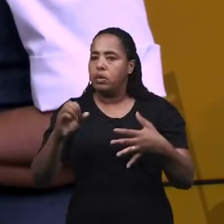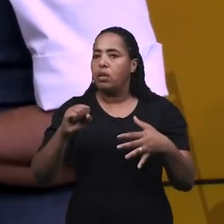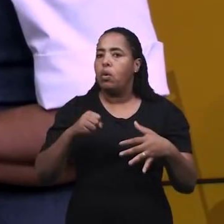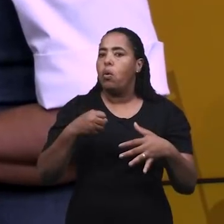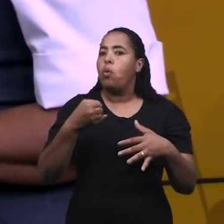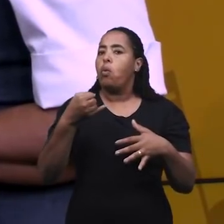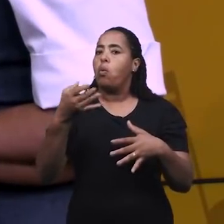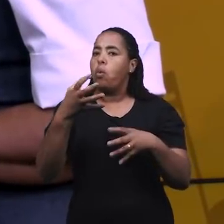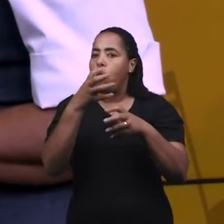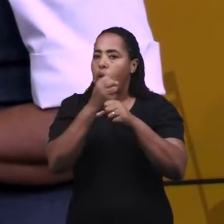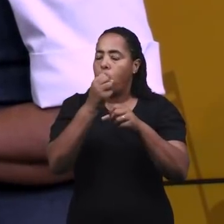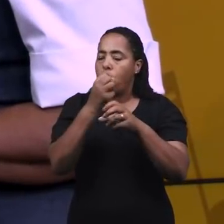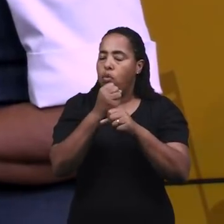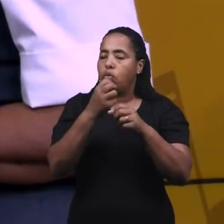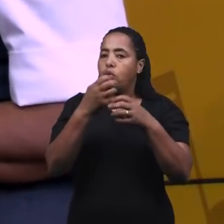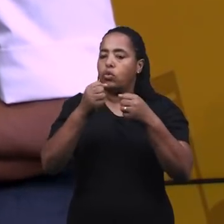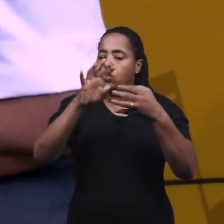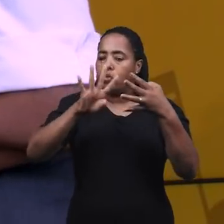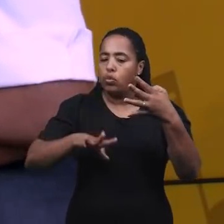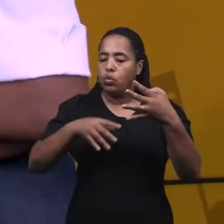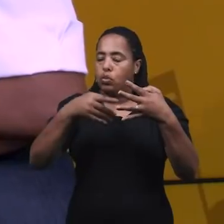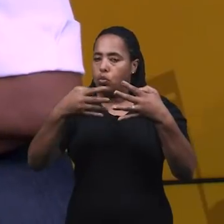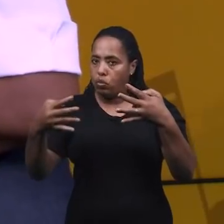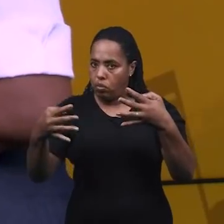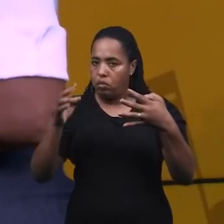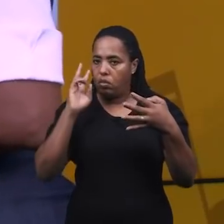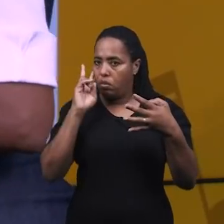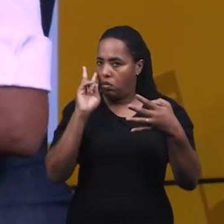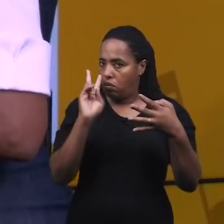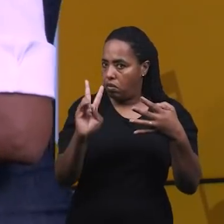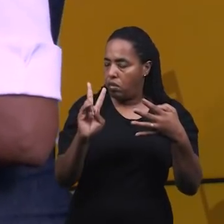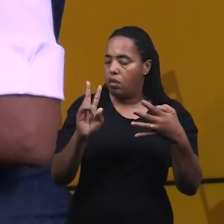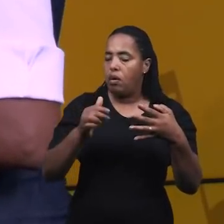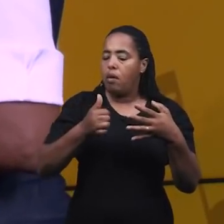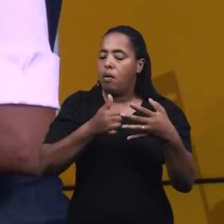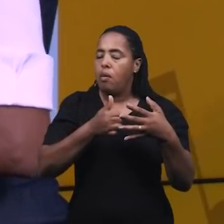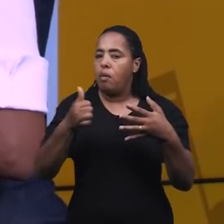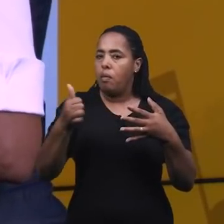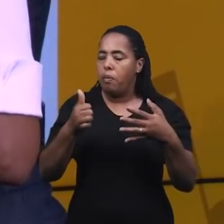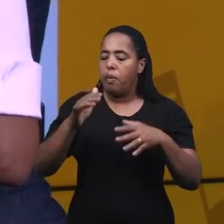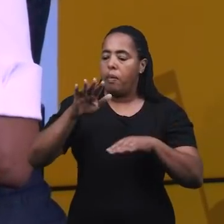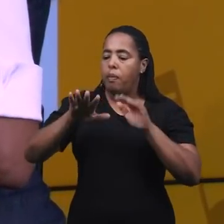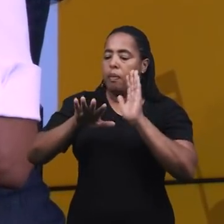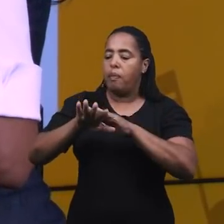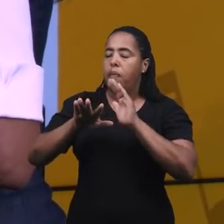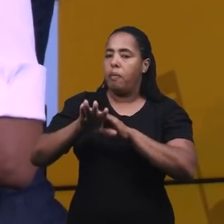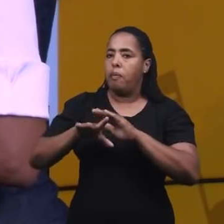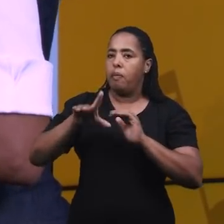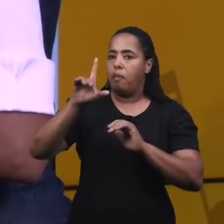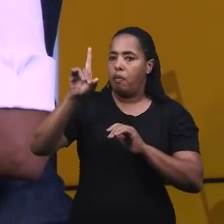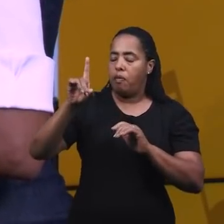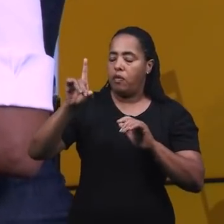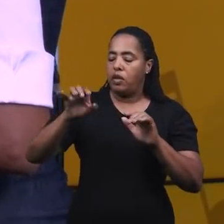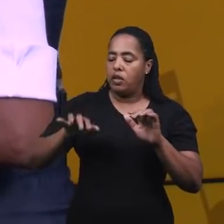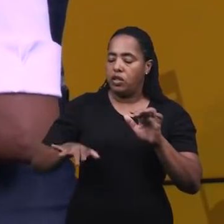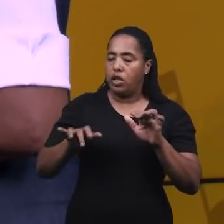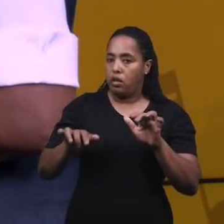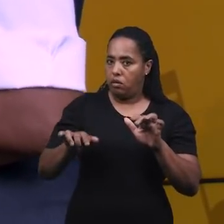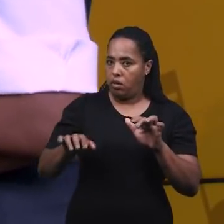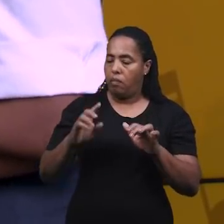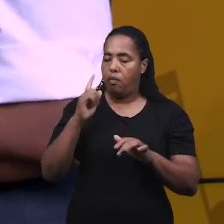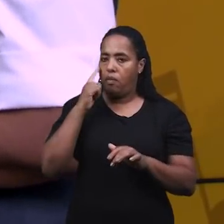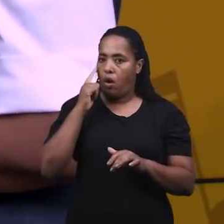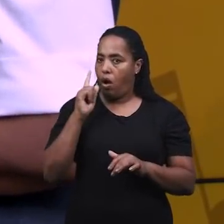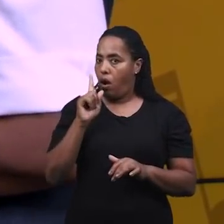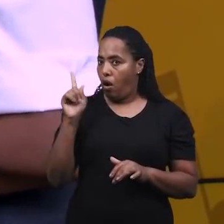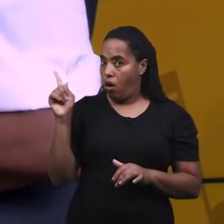vai bater junto com a cifra com o acorde. Então vamos lá. Primeiro, mão direita, o solfejo das